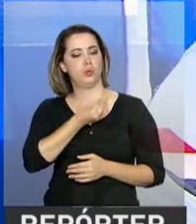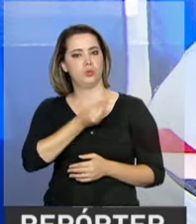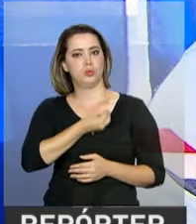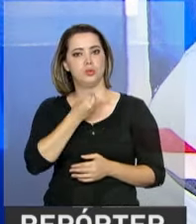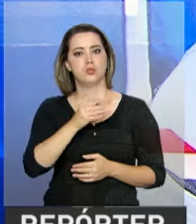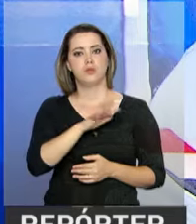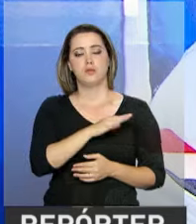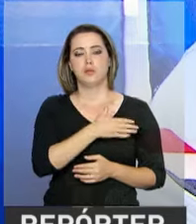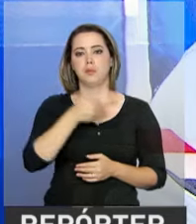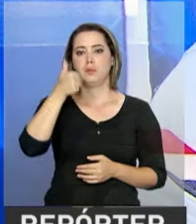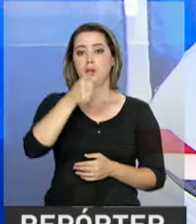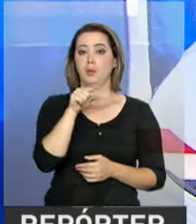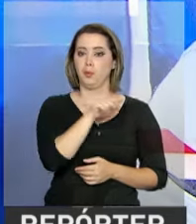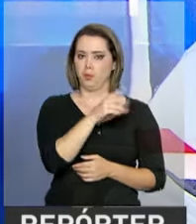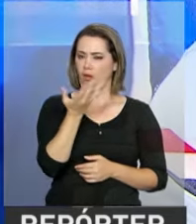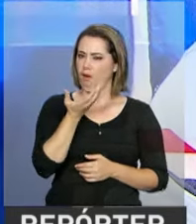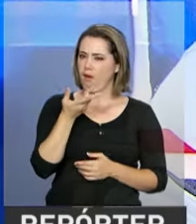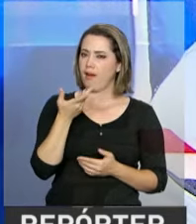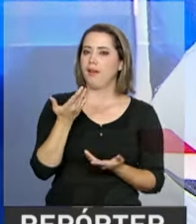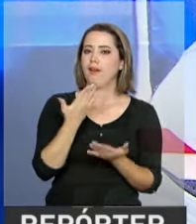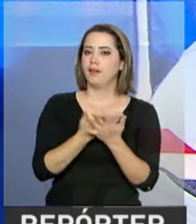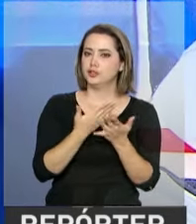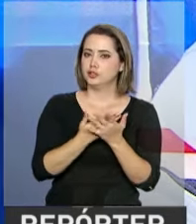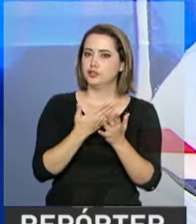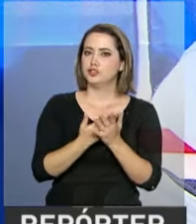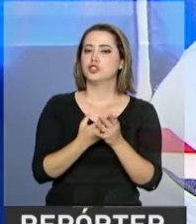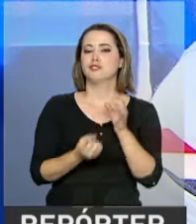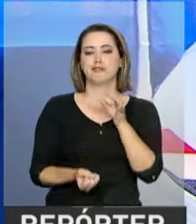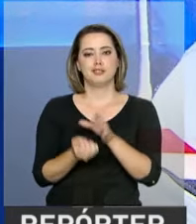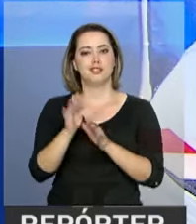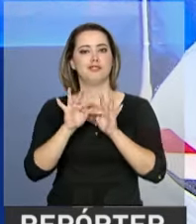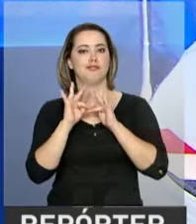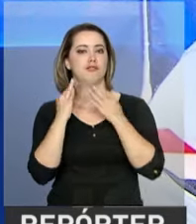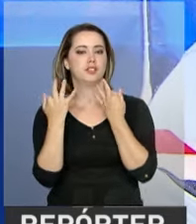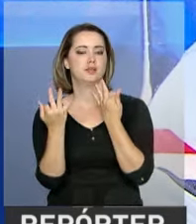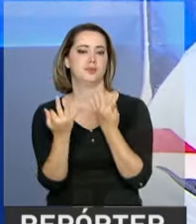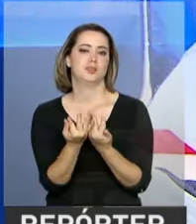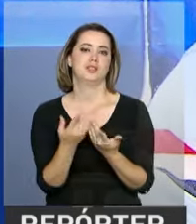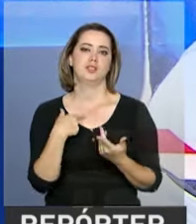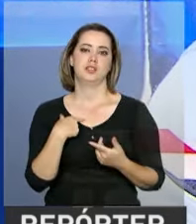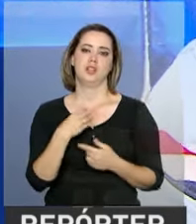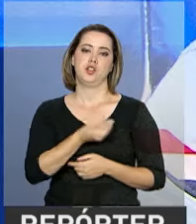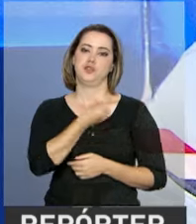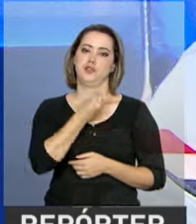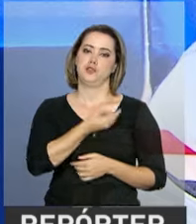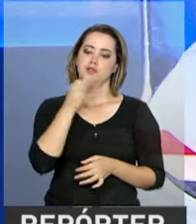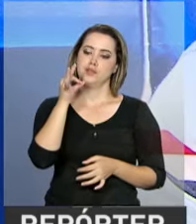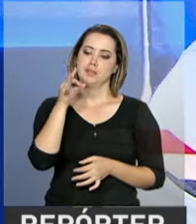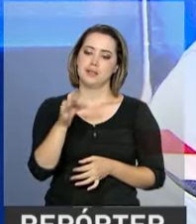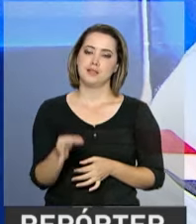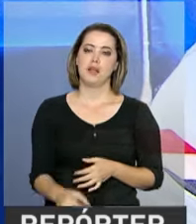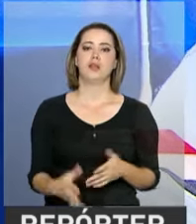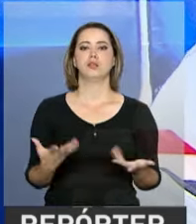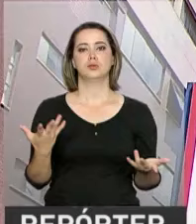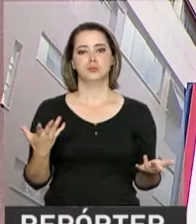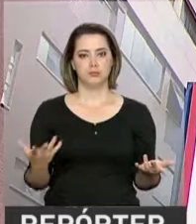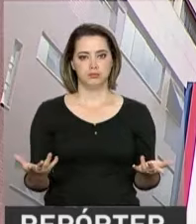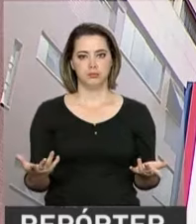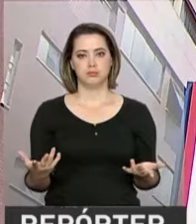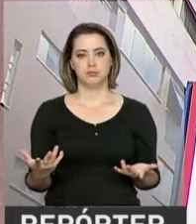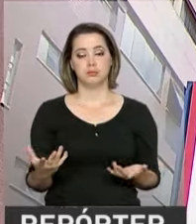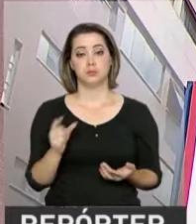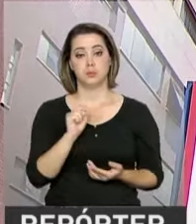quero montar minha família, eu quero ter minha família, eu quero viver uma vida honestamente, graças a Deus já estou vivendo.